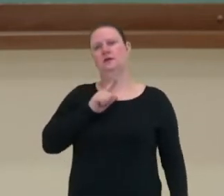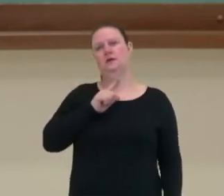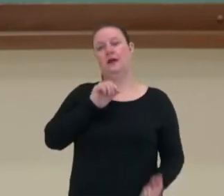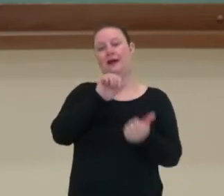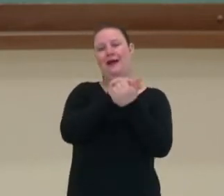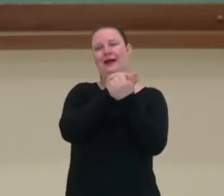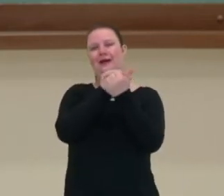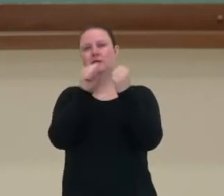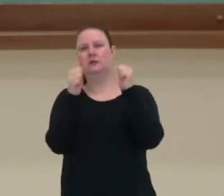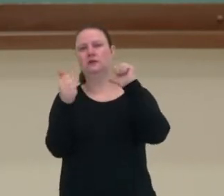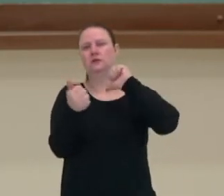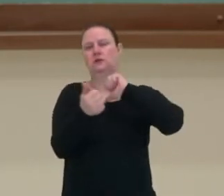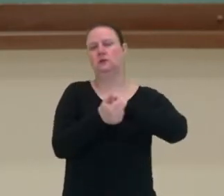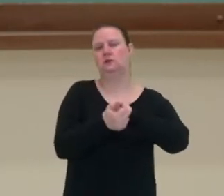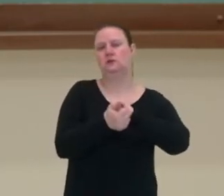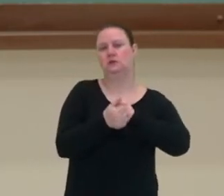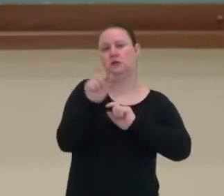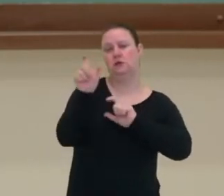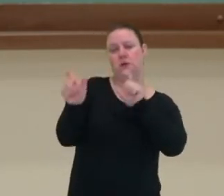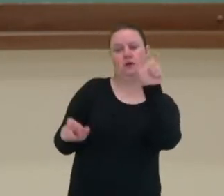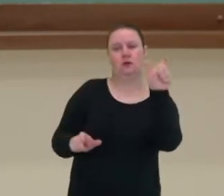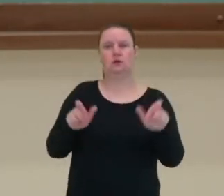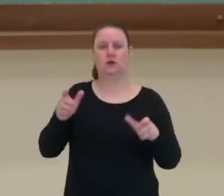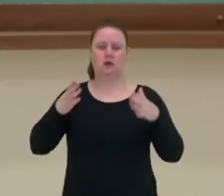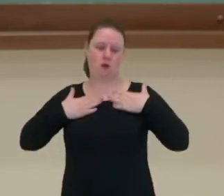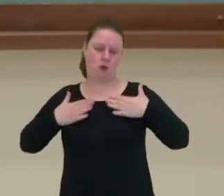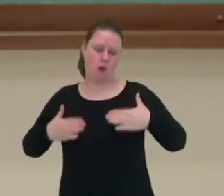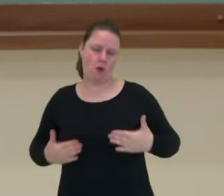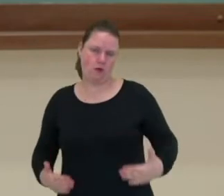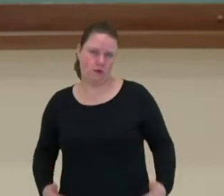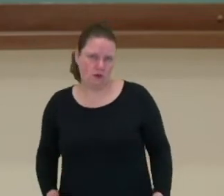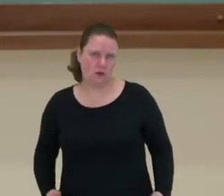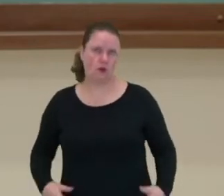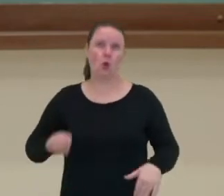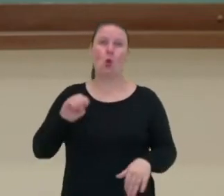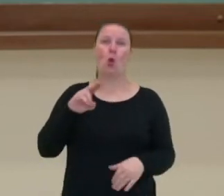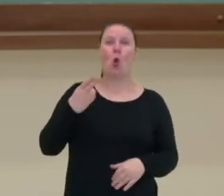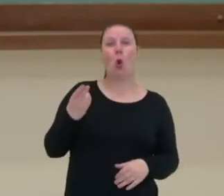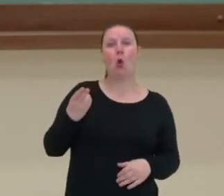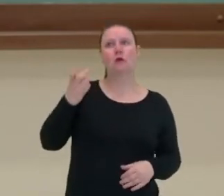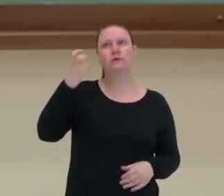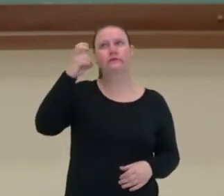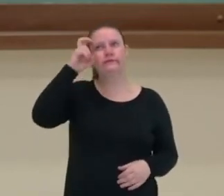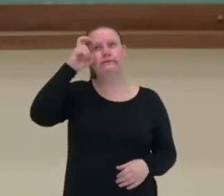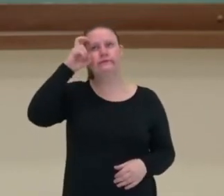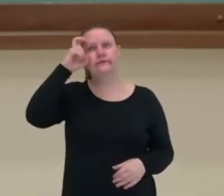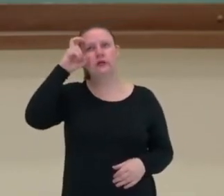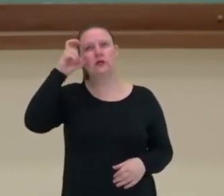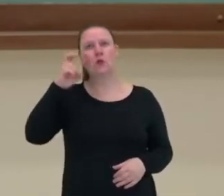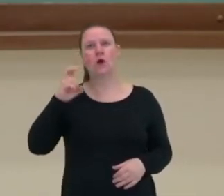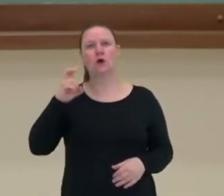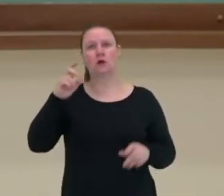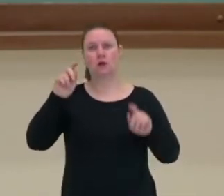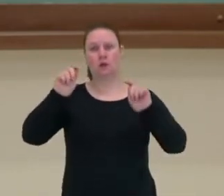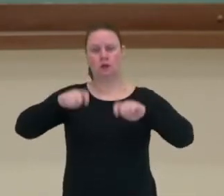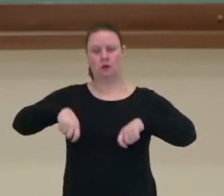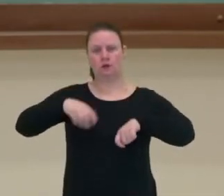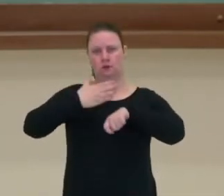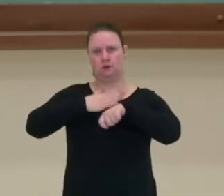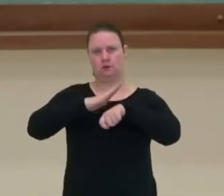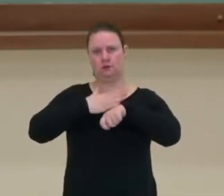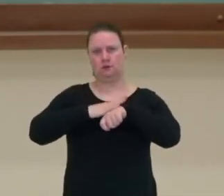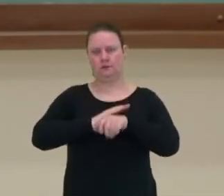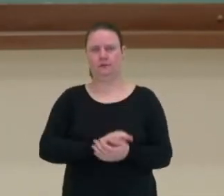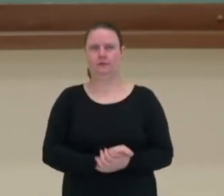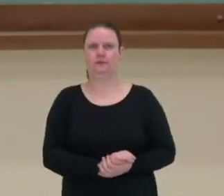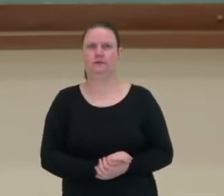têm alguma deficiência física ou intelectual possam também praticar esse esporte. Então o tiro com